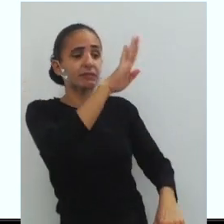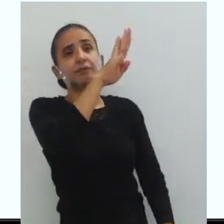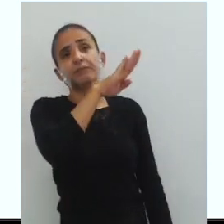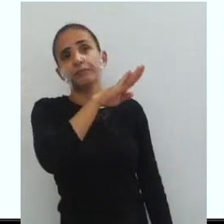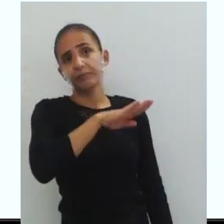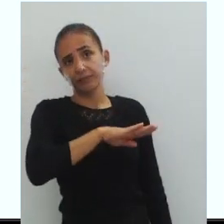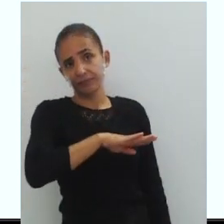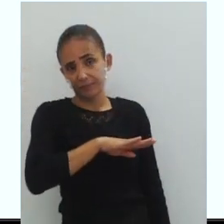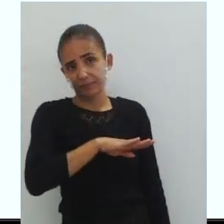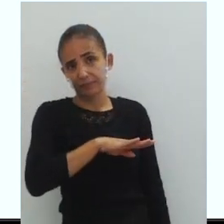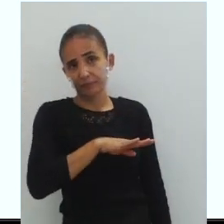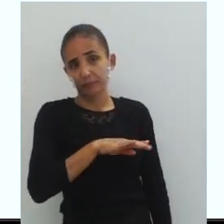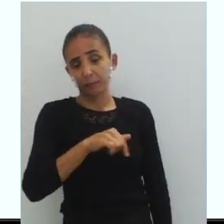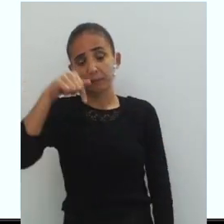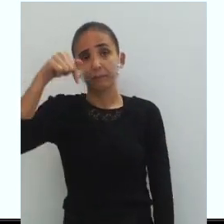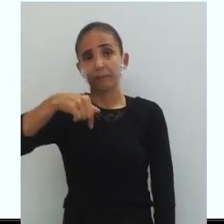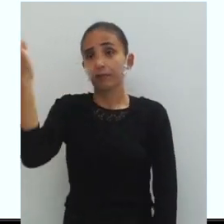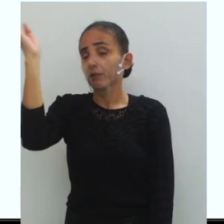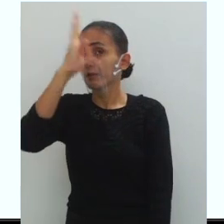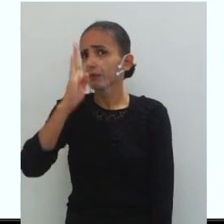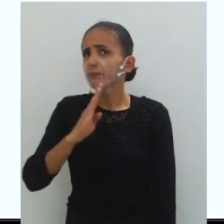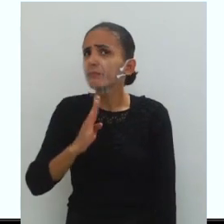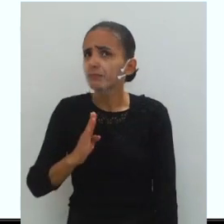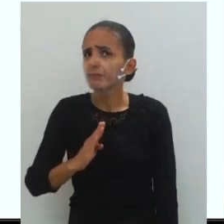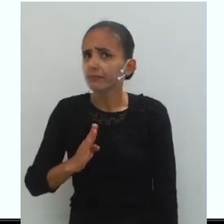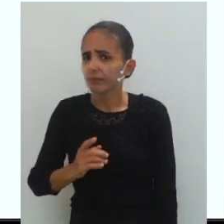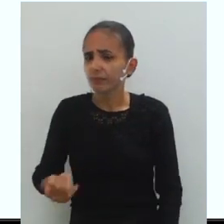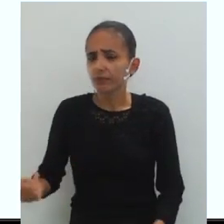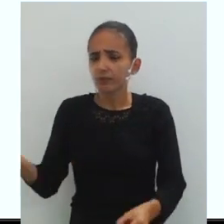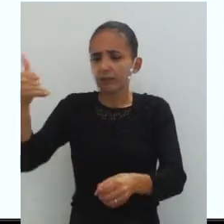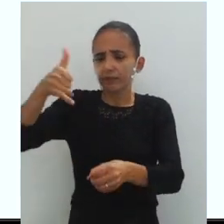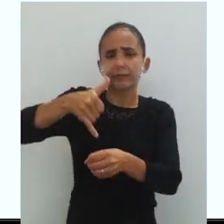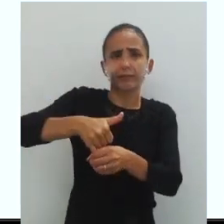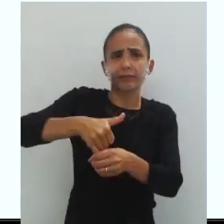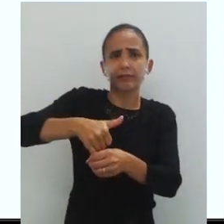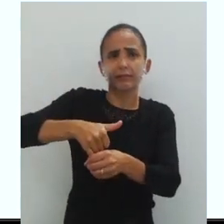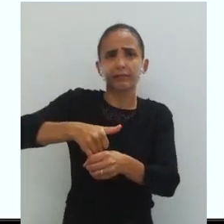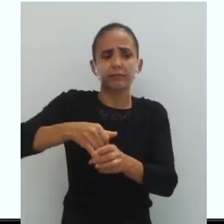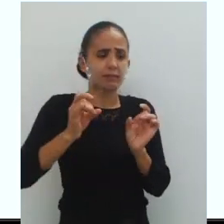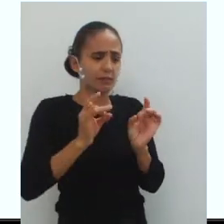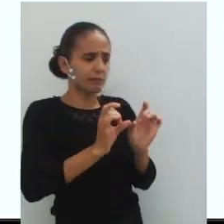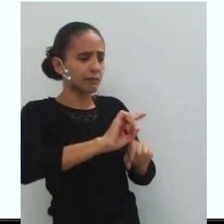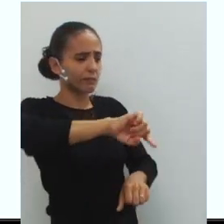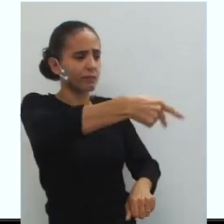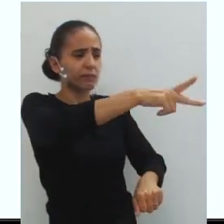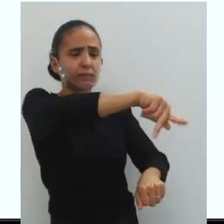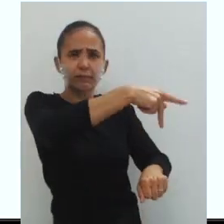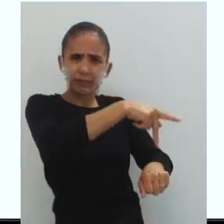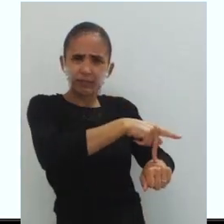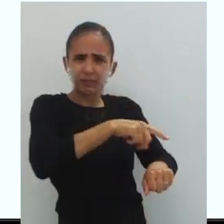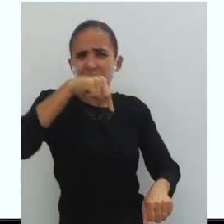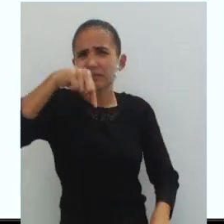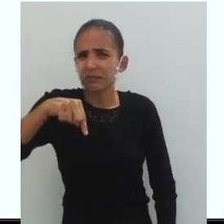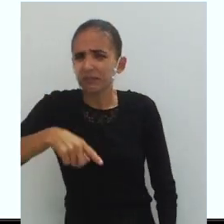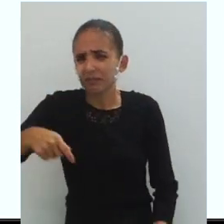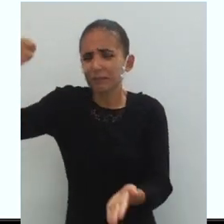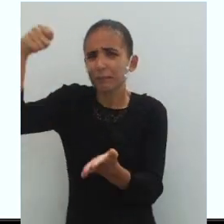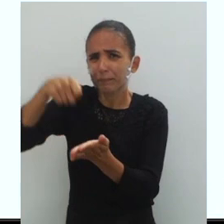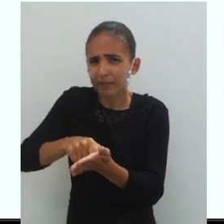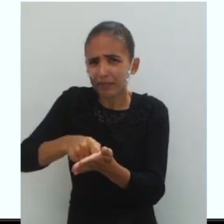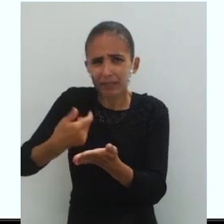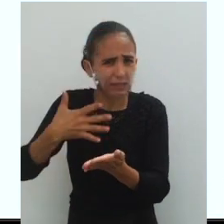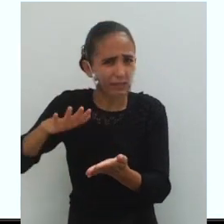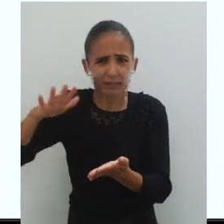Quer dizer, a gasolina que está saindo daqui vai para outro país para ser vendido mais barata e a gente paga mais caro